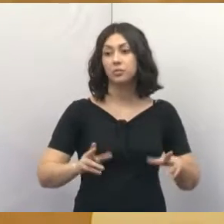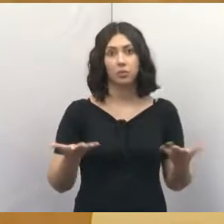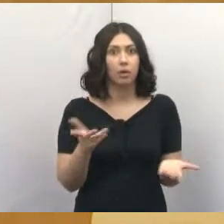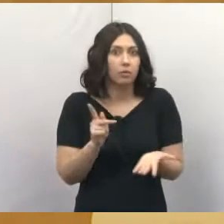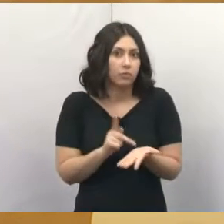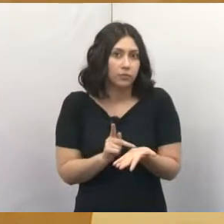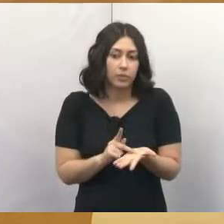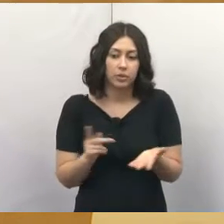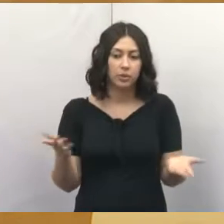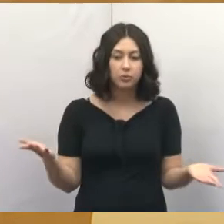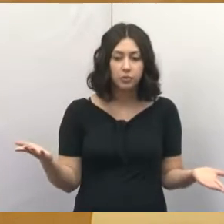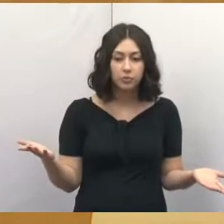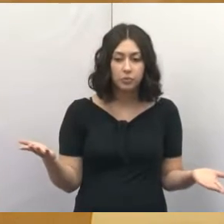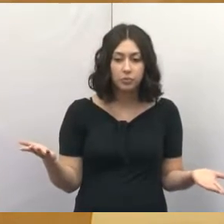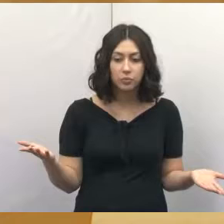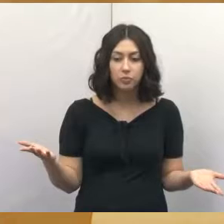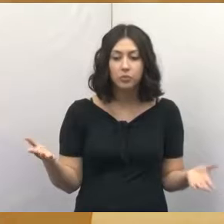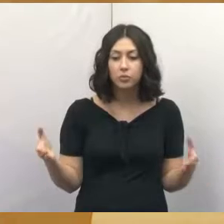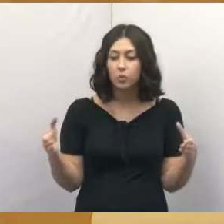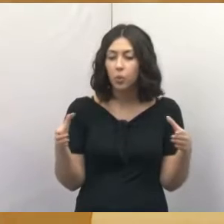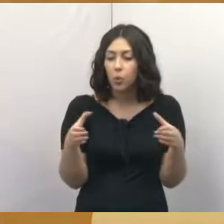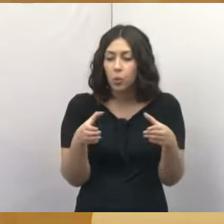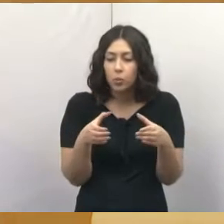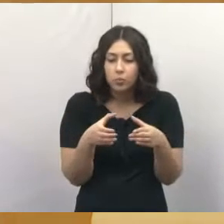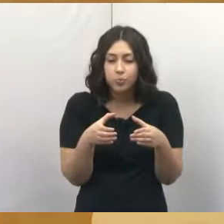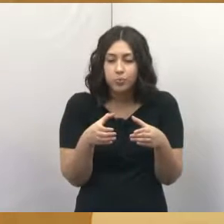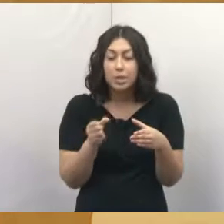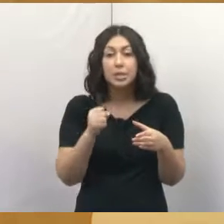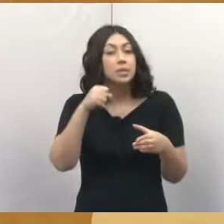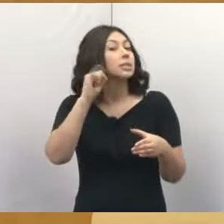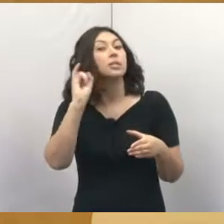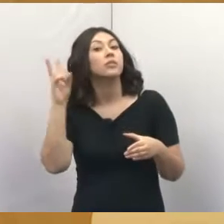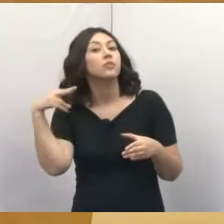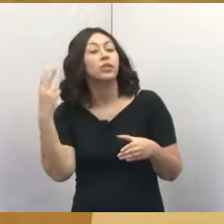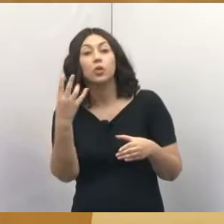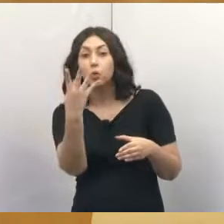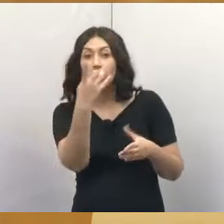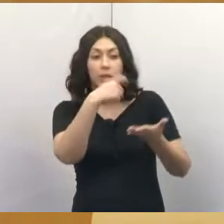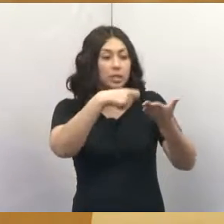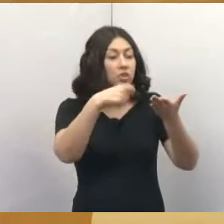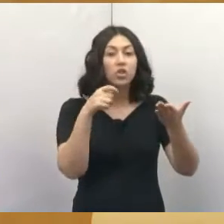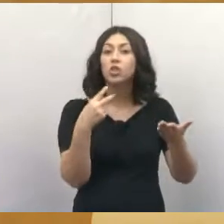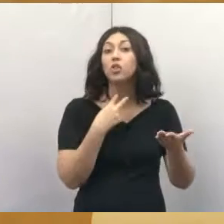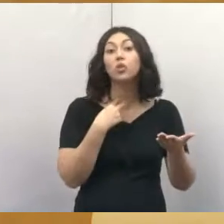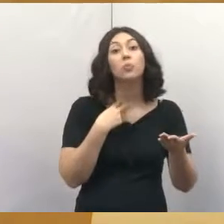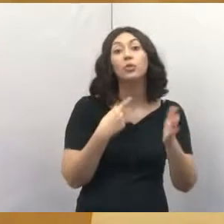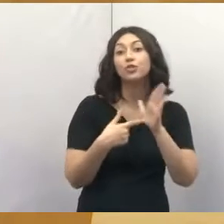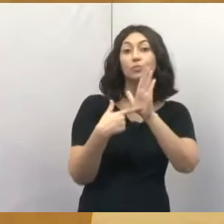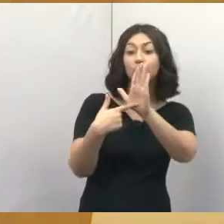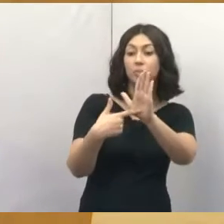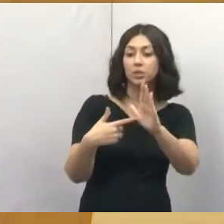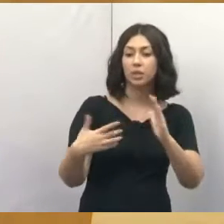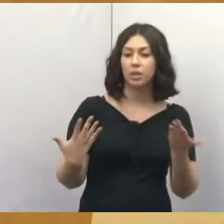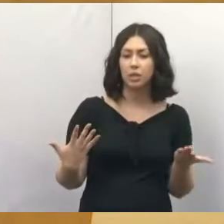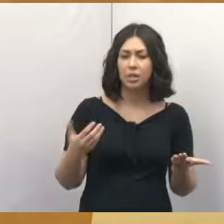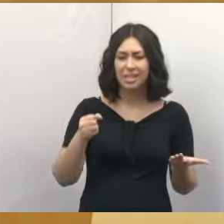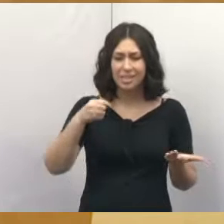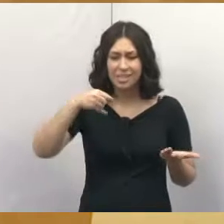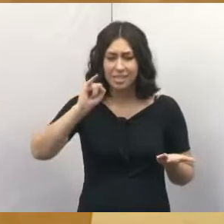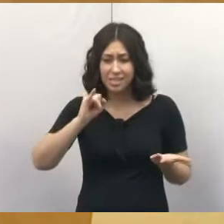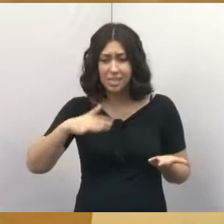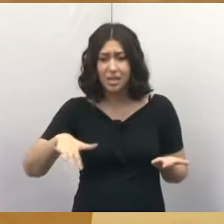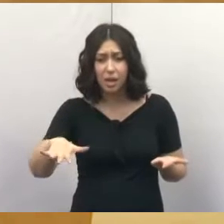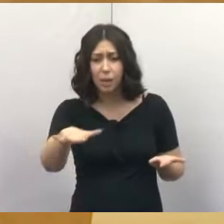é a verdade. As minorias, se um vereador tem 4 assinaturas, ele não vai poder apresentar a emenda. Agora, se a